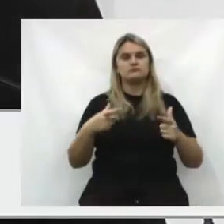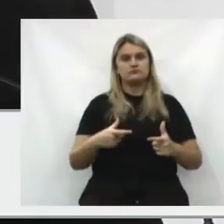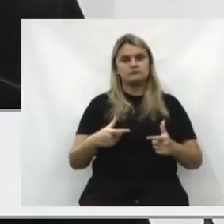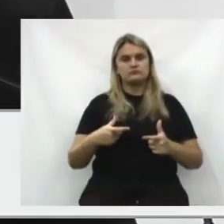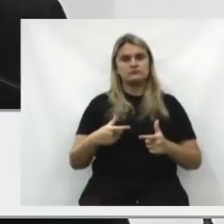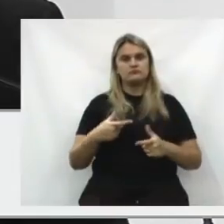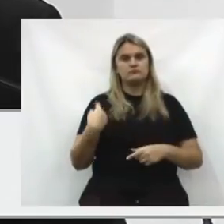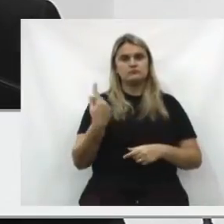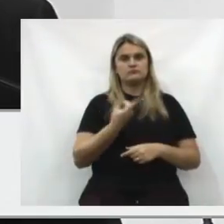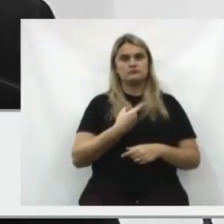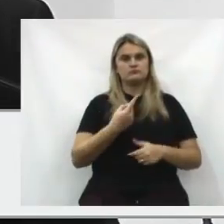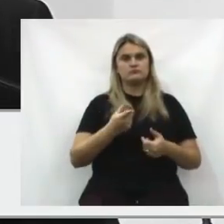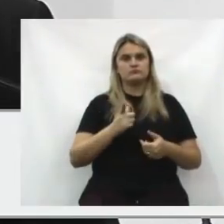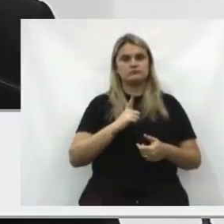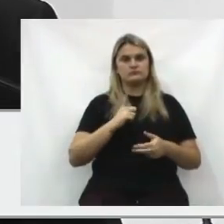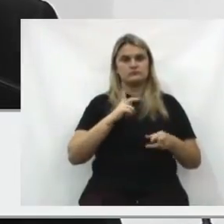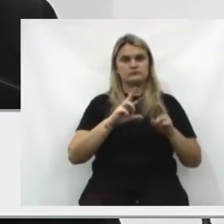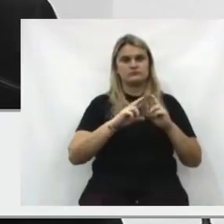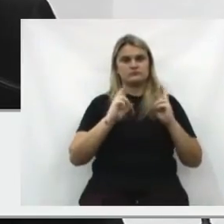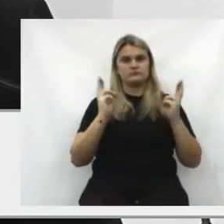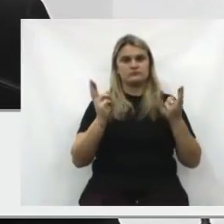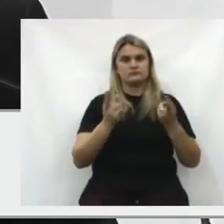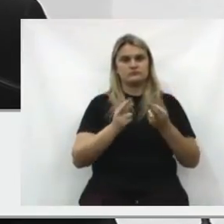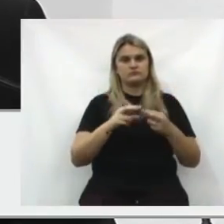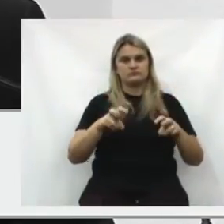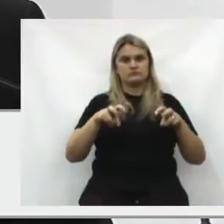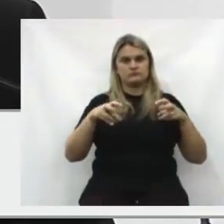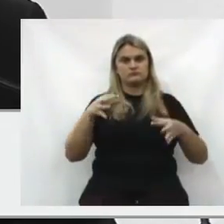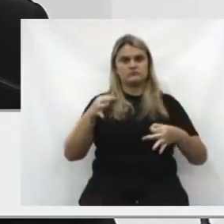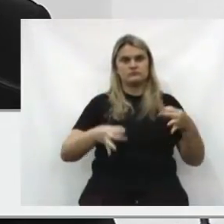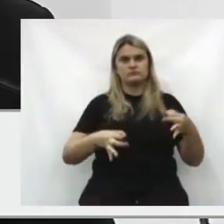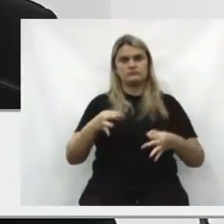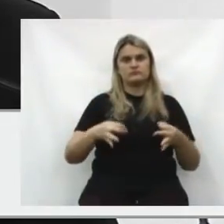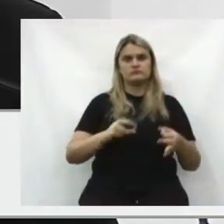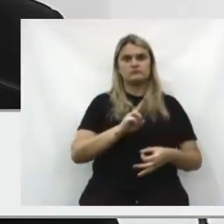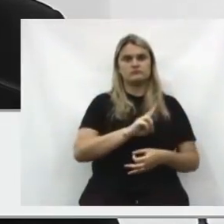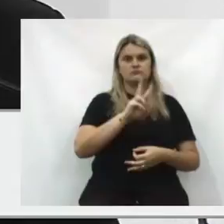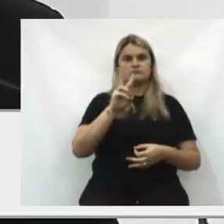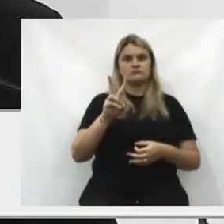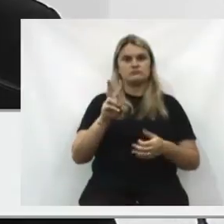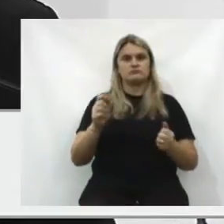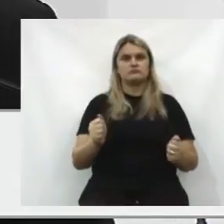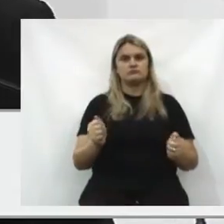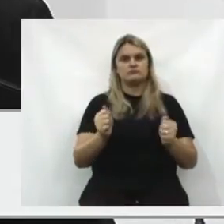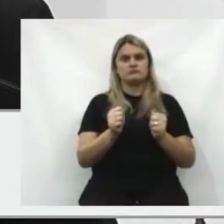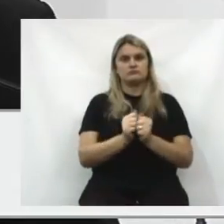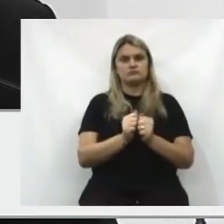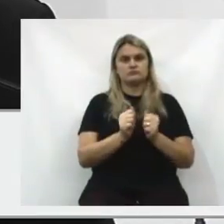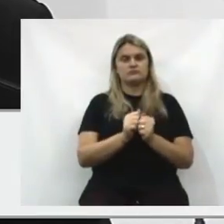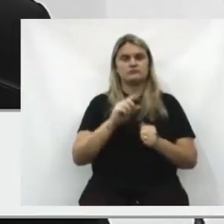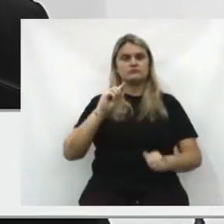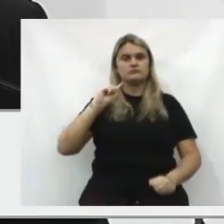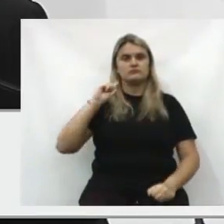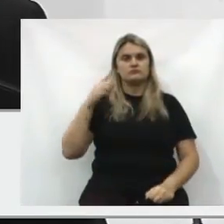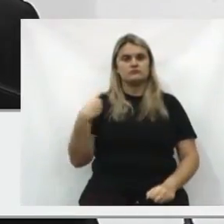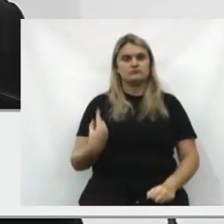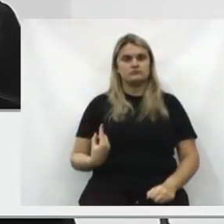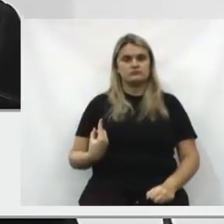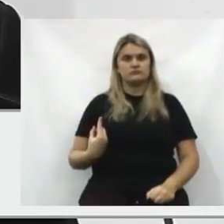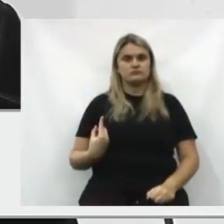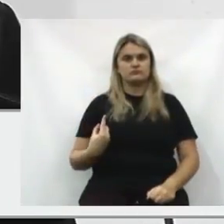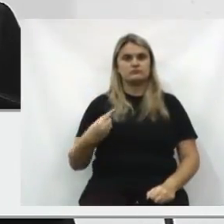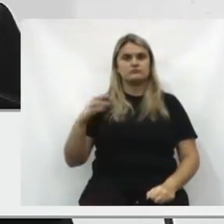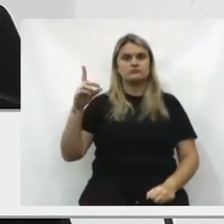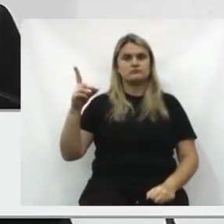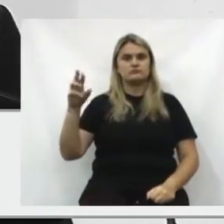Leis, aonde nós tínhamos uma audiência no Fórum de União da Vitória, juntamente com